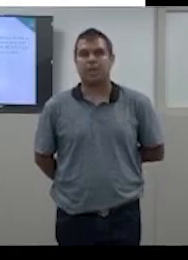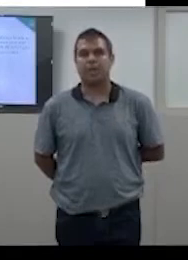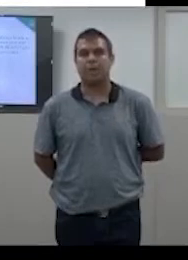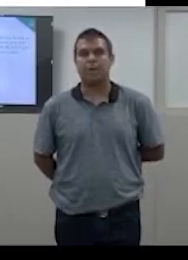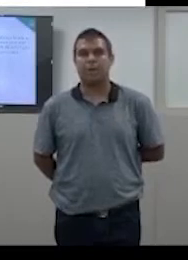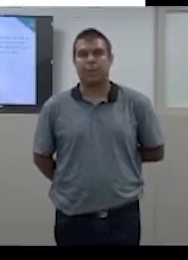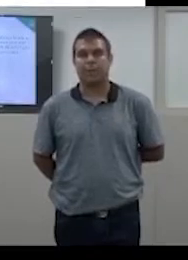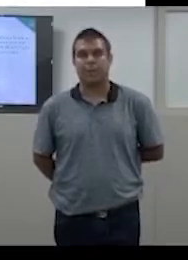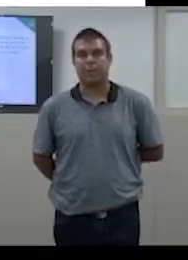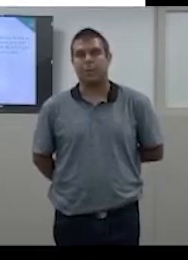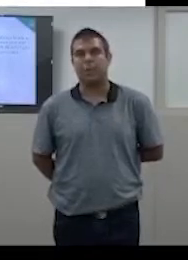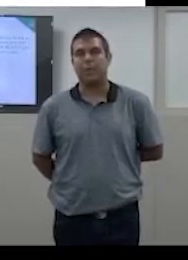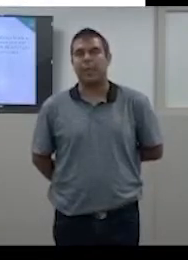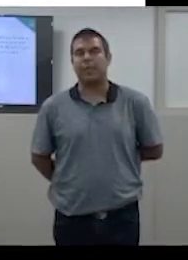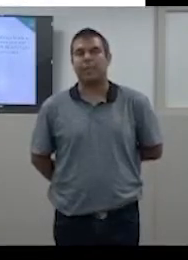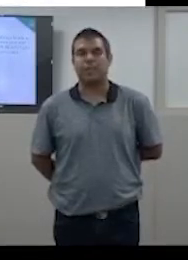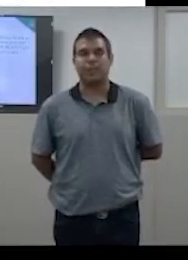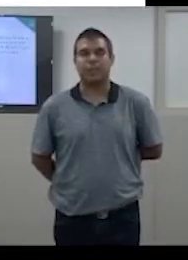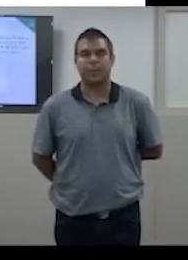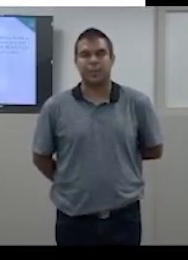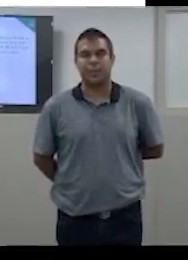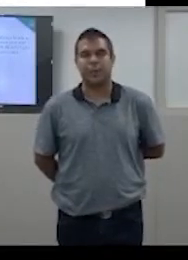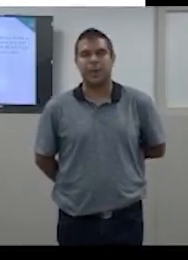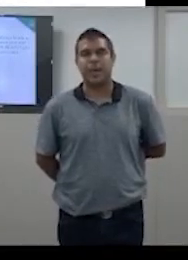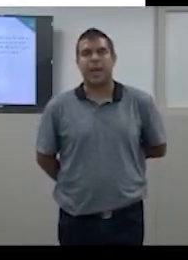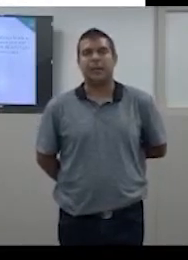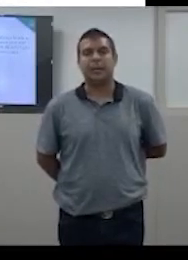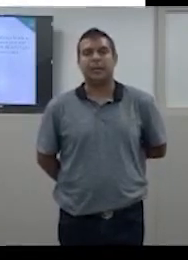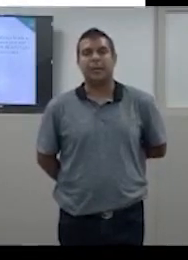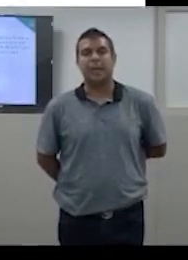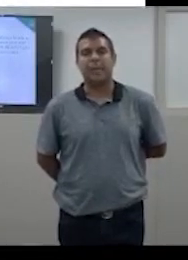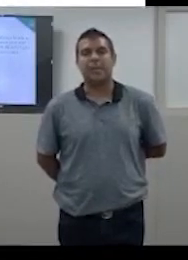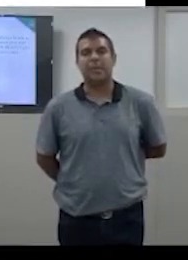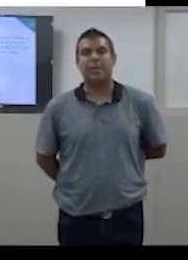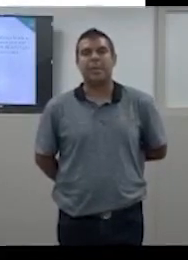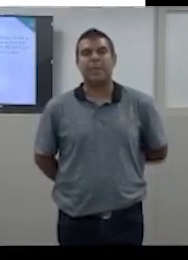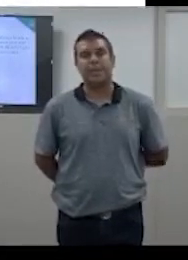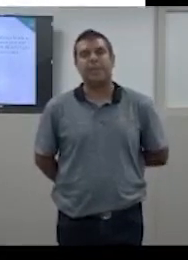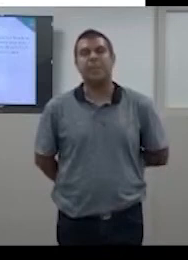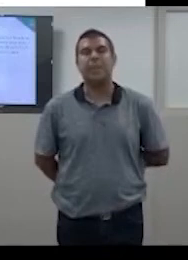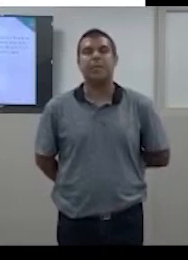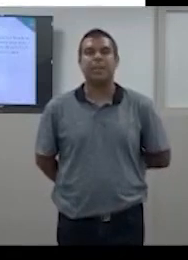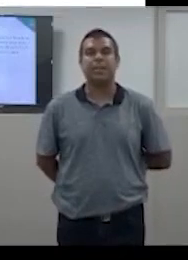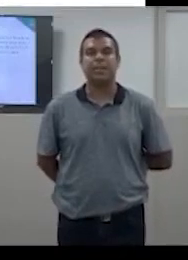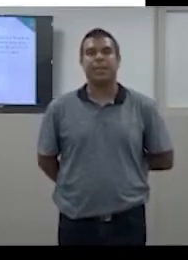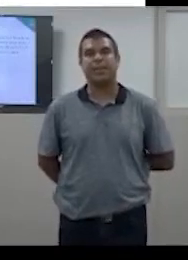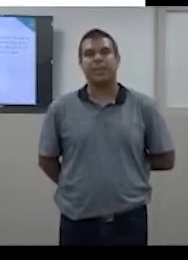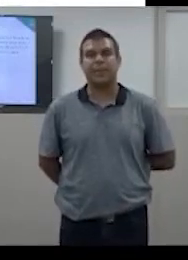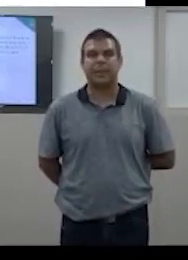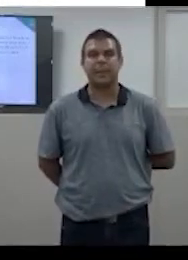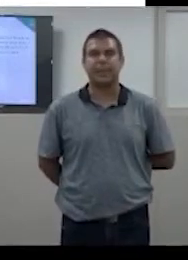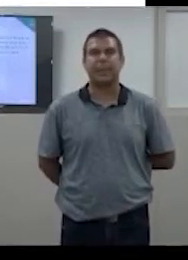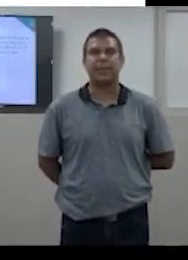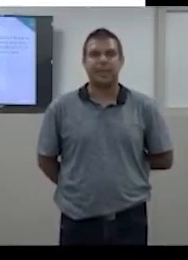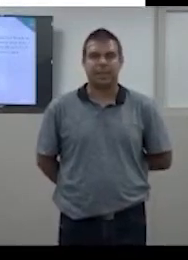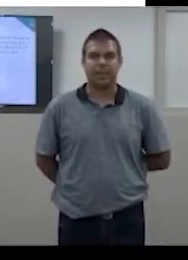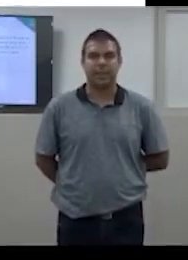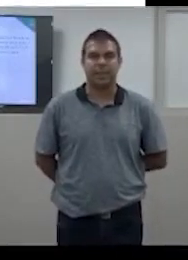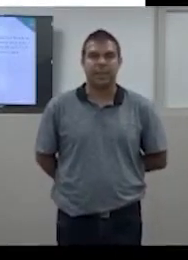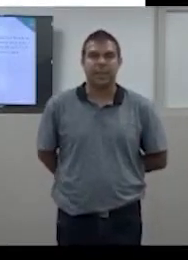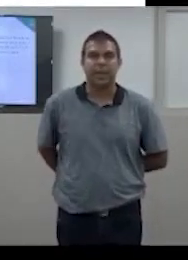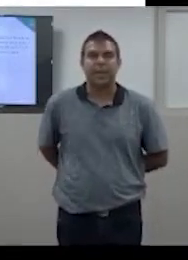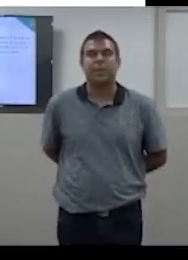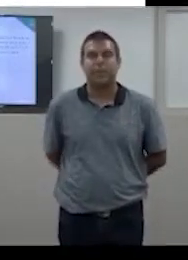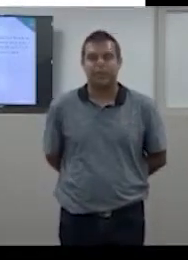for chegar numa prova que você for fazer, ou um teste, um processo seletivo, às vezes você tem a mesma coisa, só que representado de outra maneira, e às vezes você está desatento em